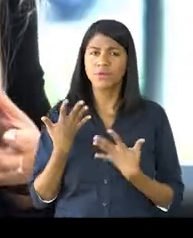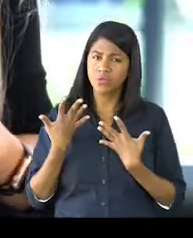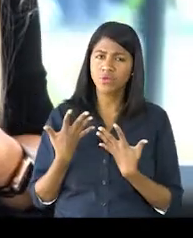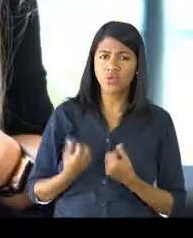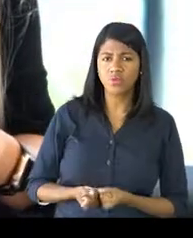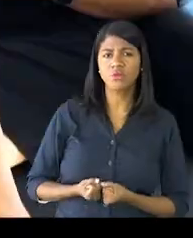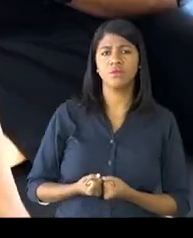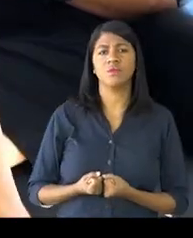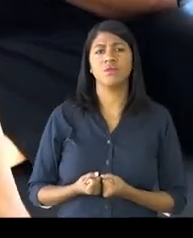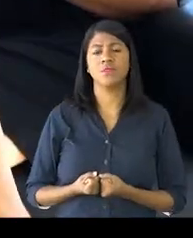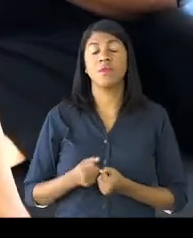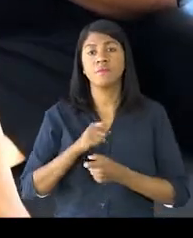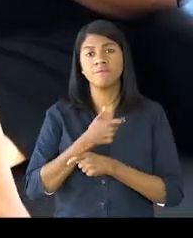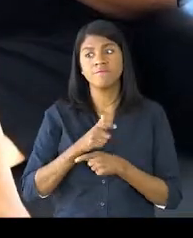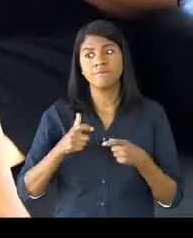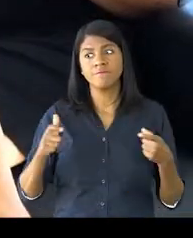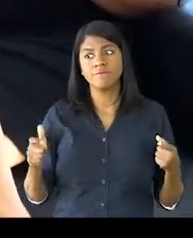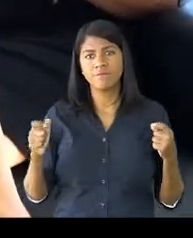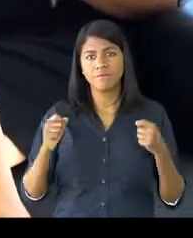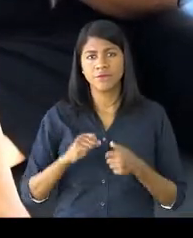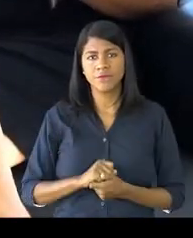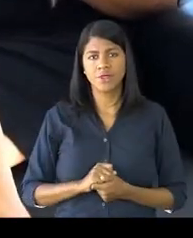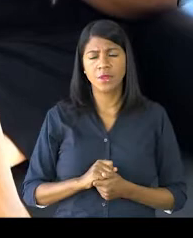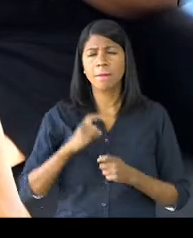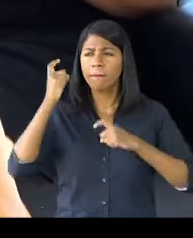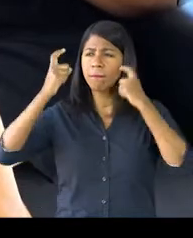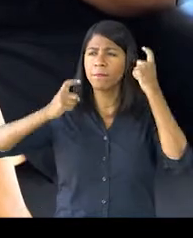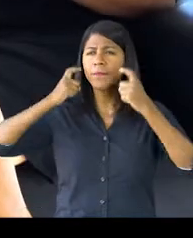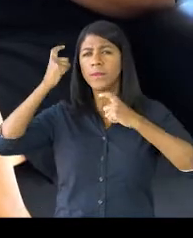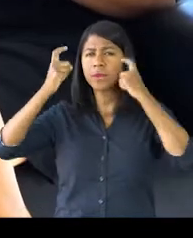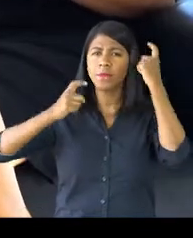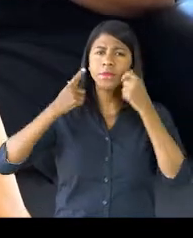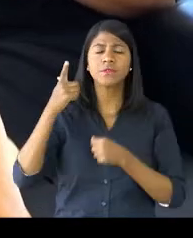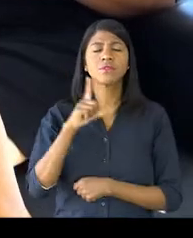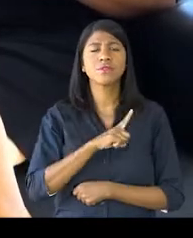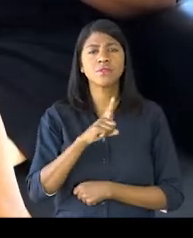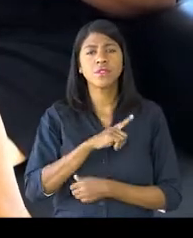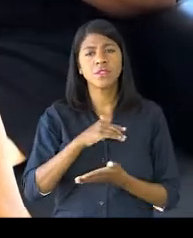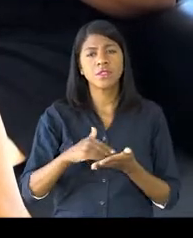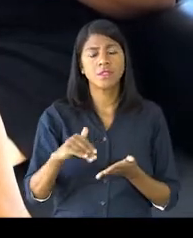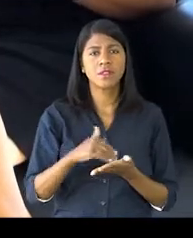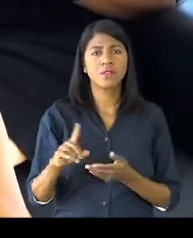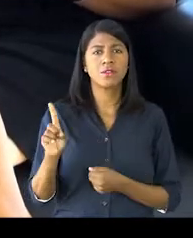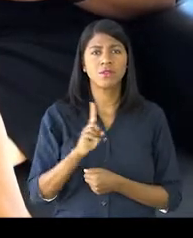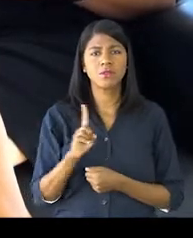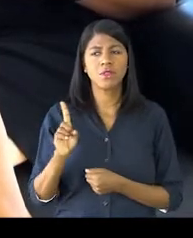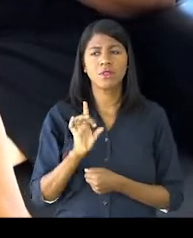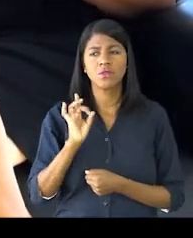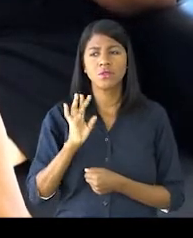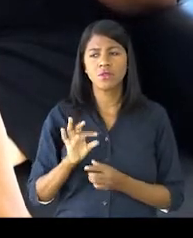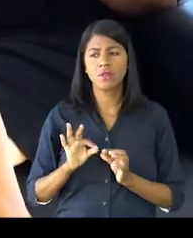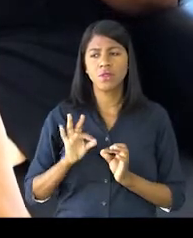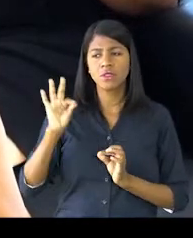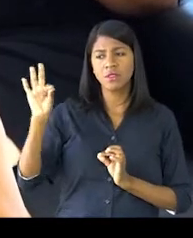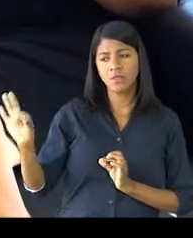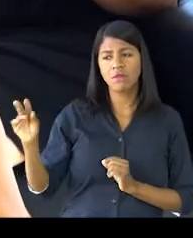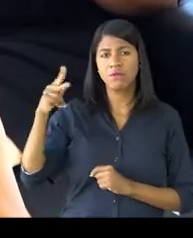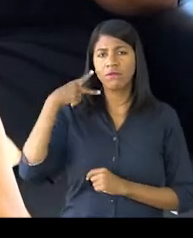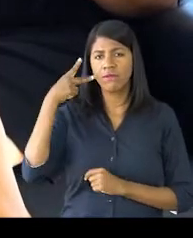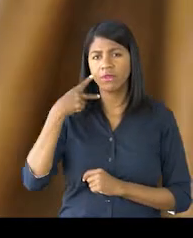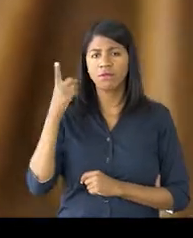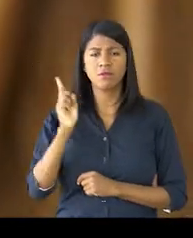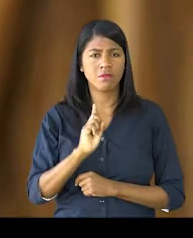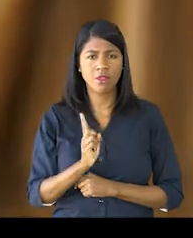que eu assumi. A minha maior preocupação fosse, inclusive, que a secretaria não fosse uma extensão do meu trabalho